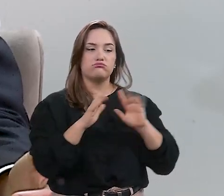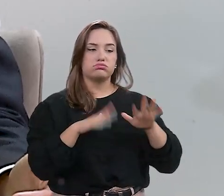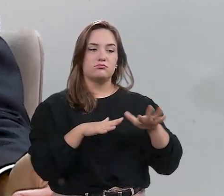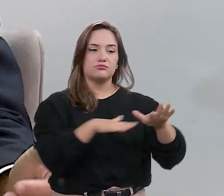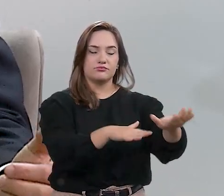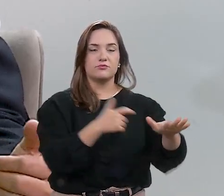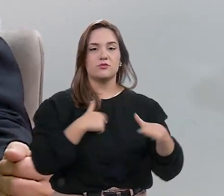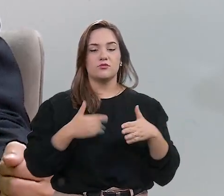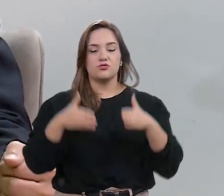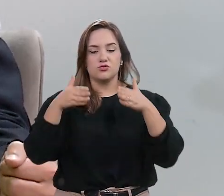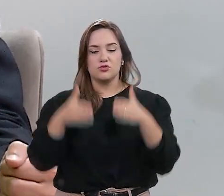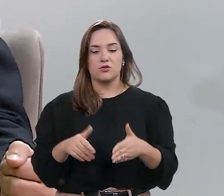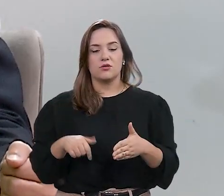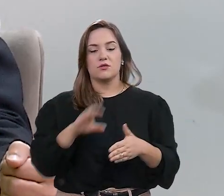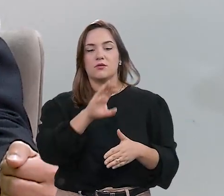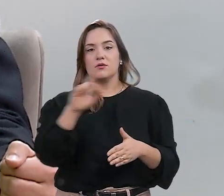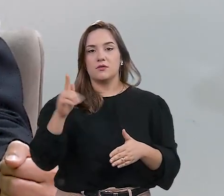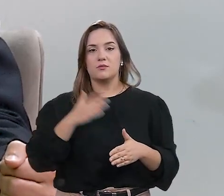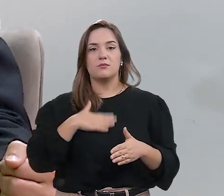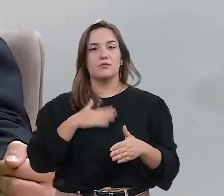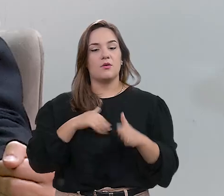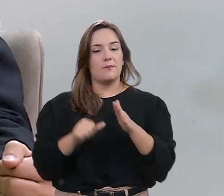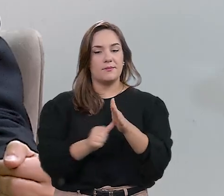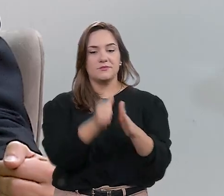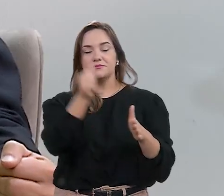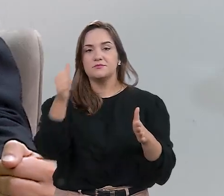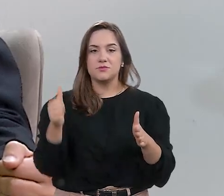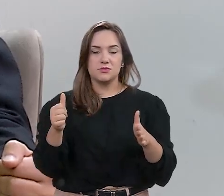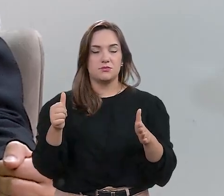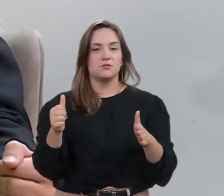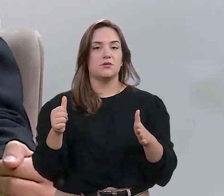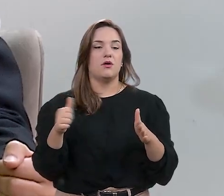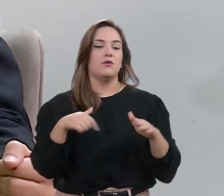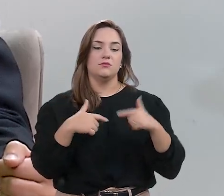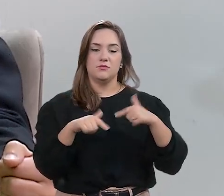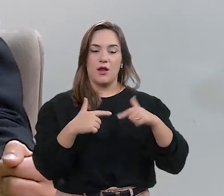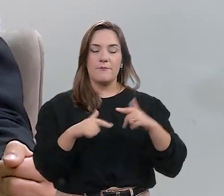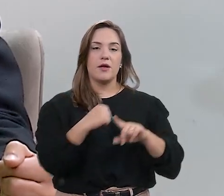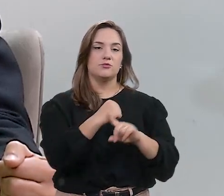sociais. Quando eu cheguei em Campo Grande, a minha primeira atividade assim